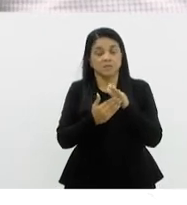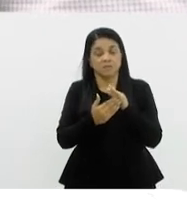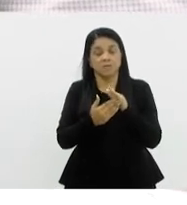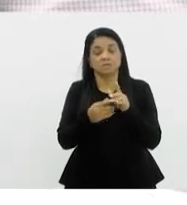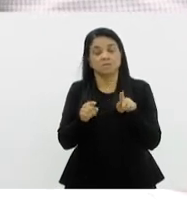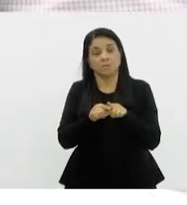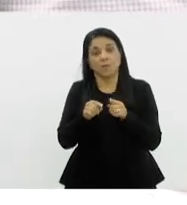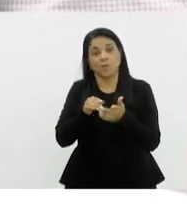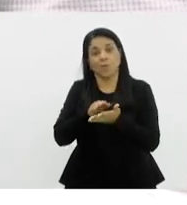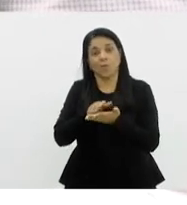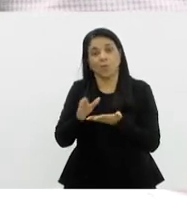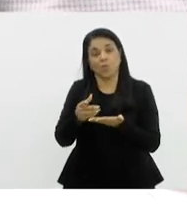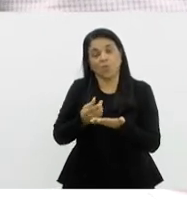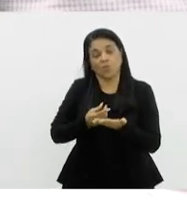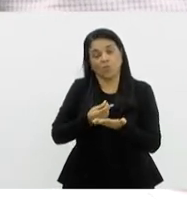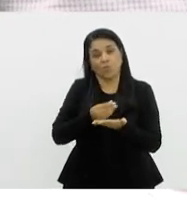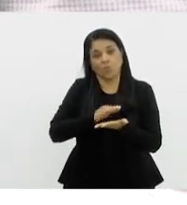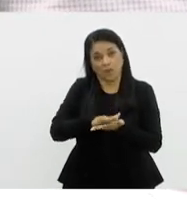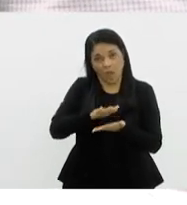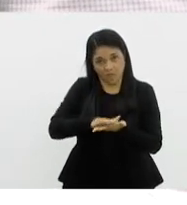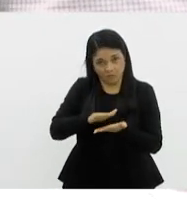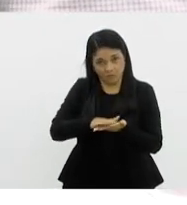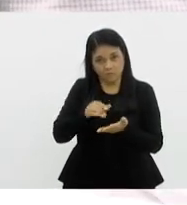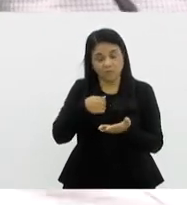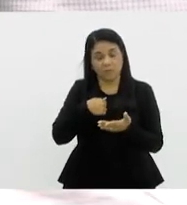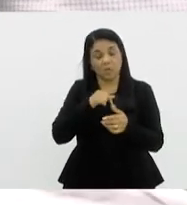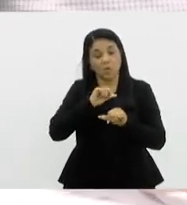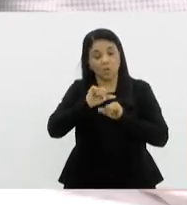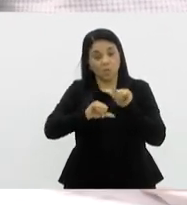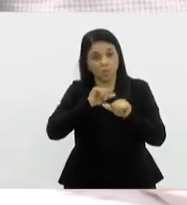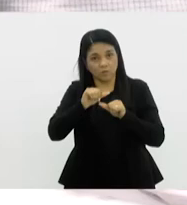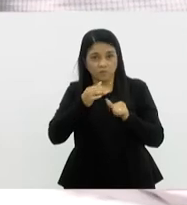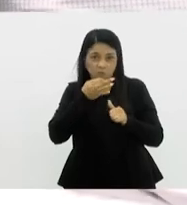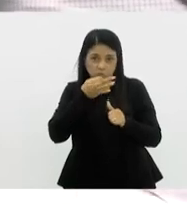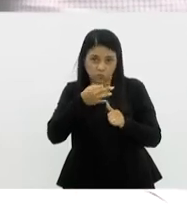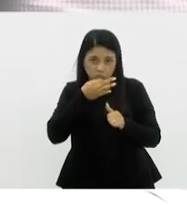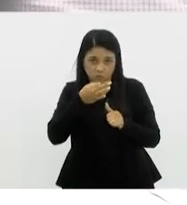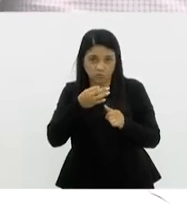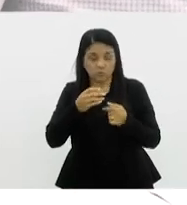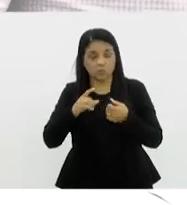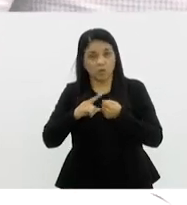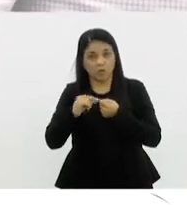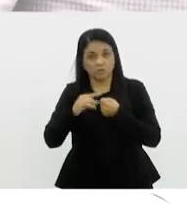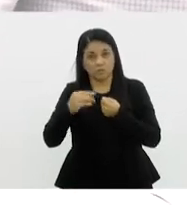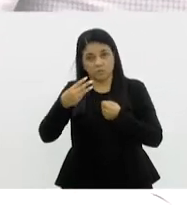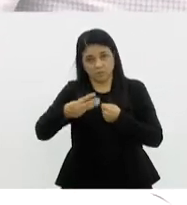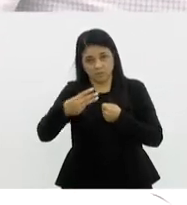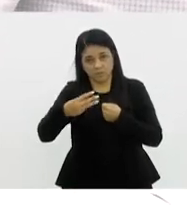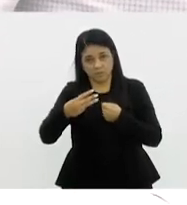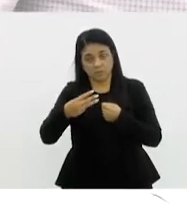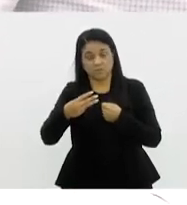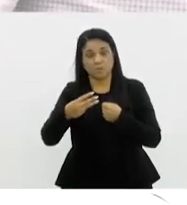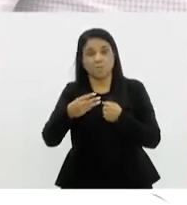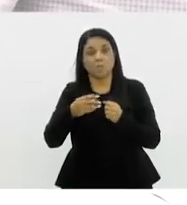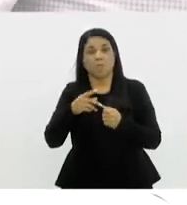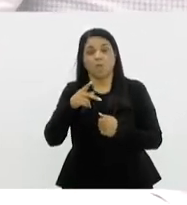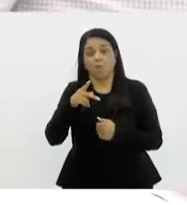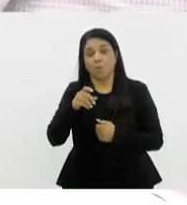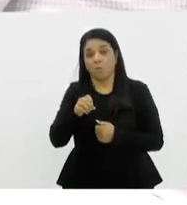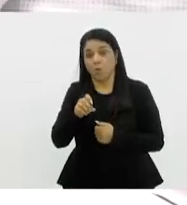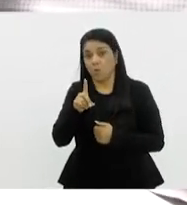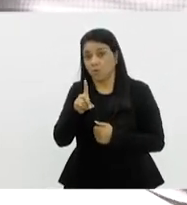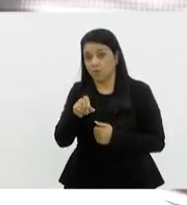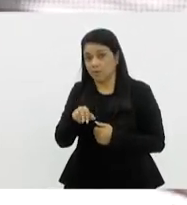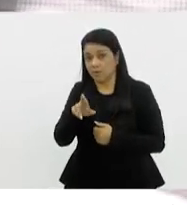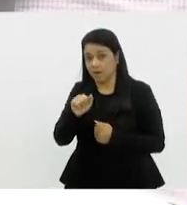custo. Então, legítimo. A minha sugestão seria modificações no artigo 3º com o poderá, e, em